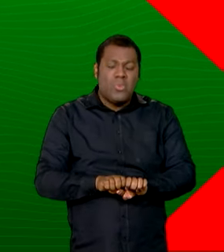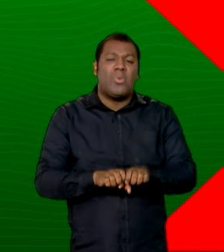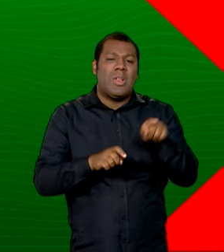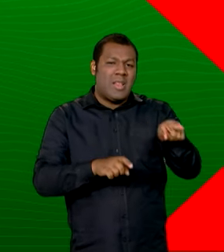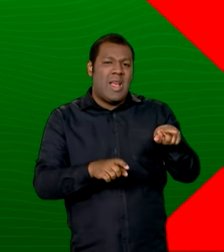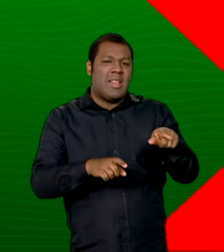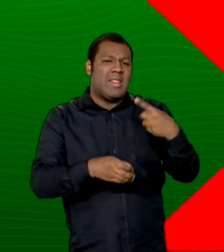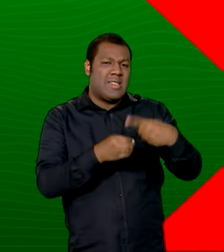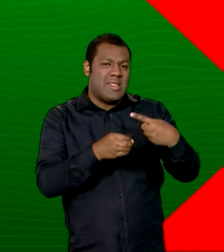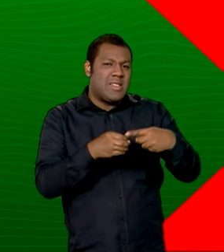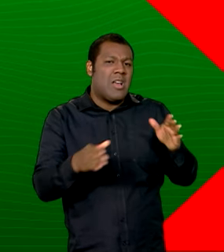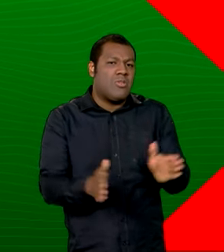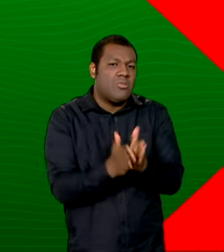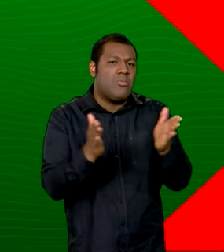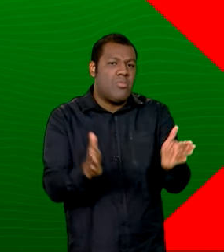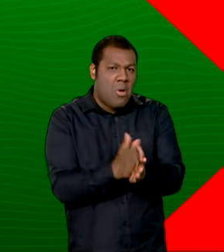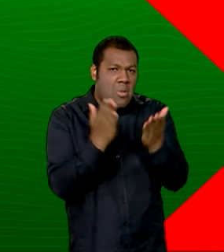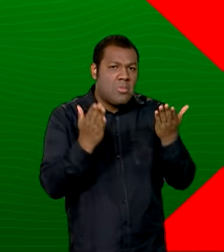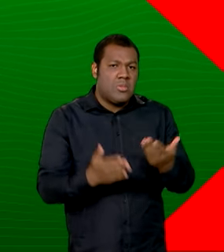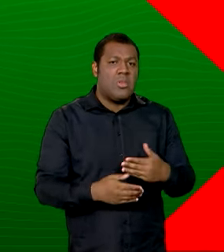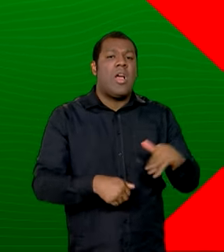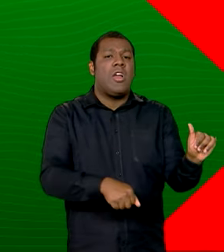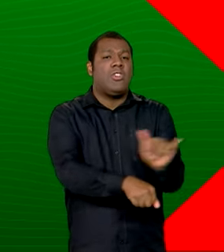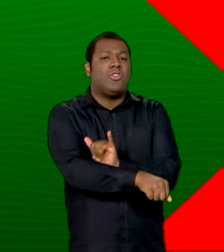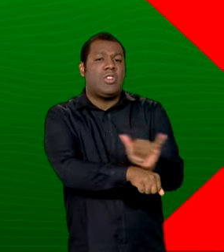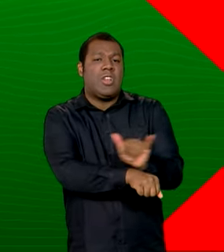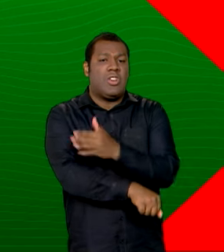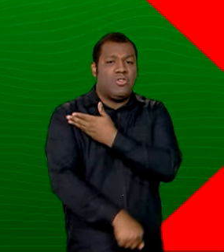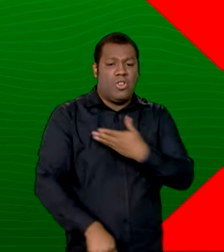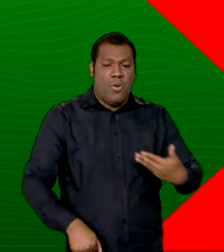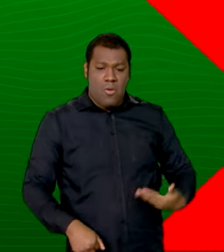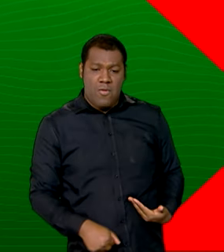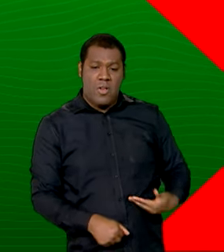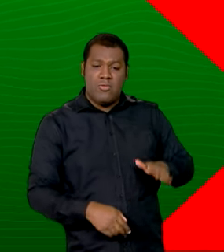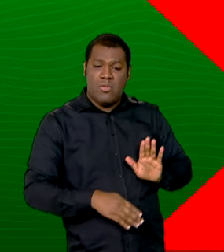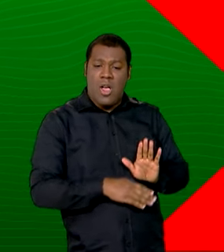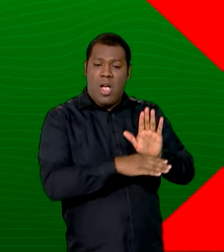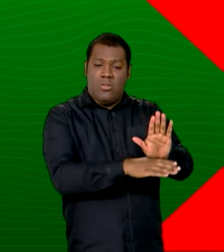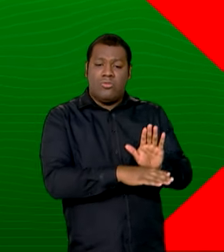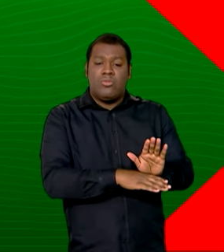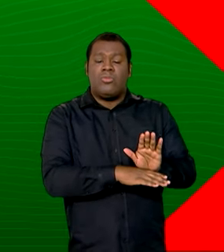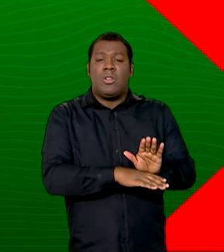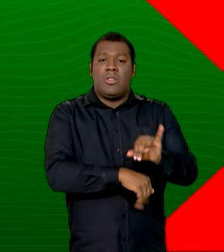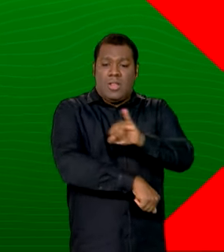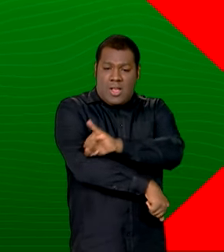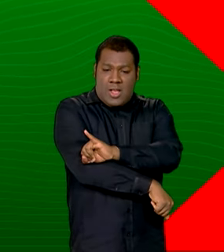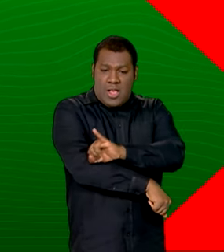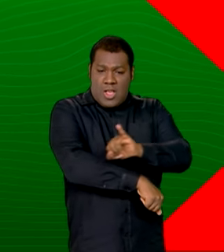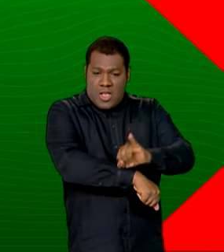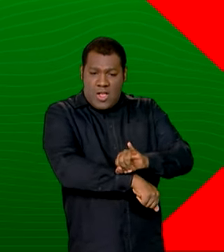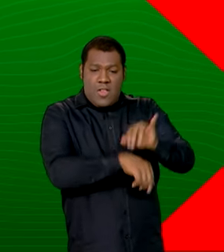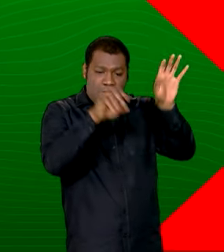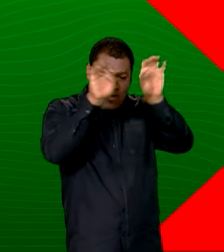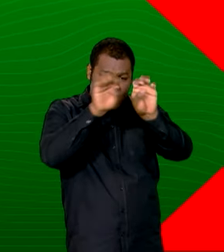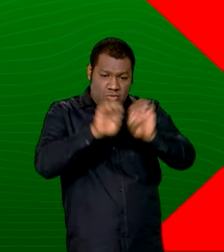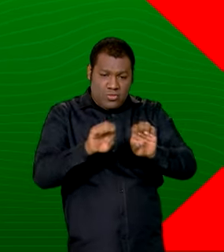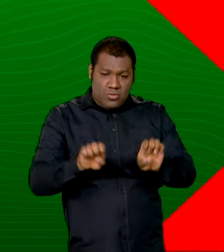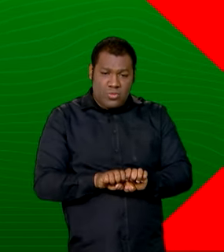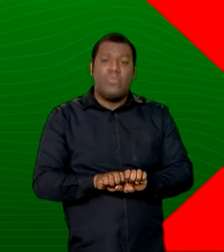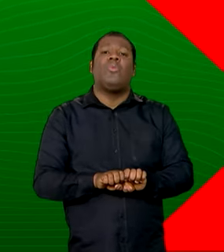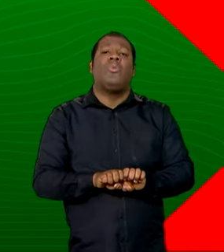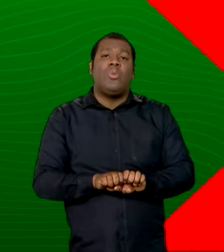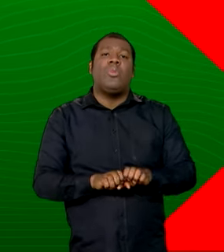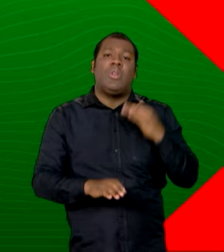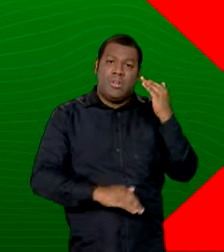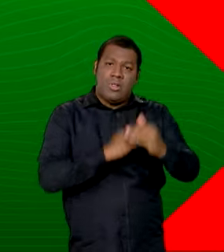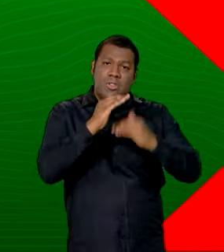acrescento qual a estratégia do governo para reduzir as disparidades regionais em termos de desenvolvimento econômico